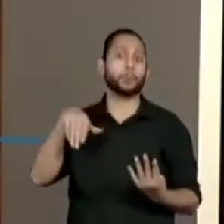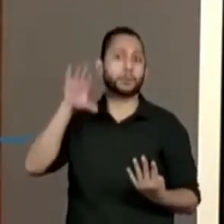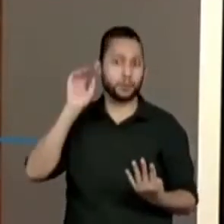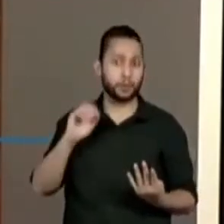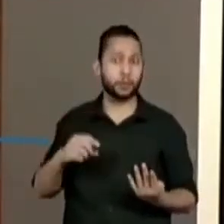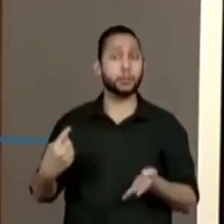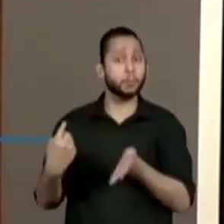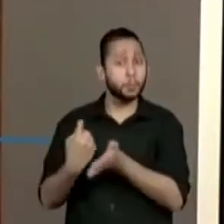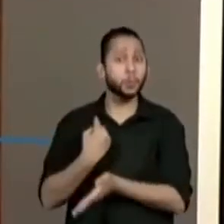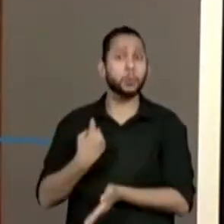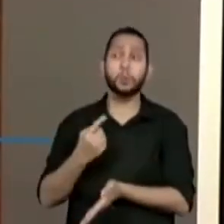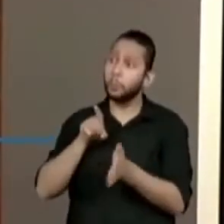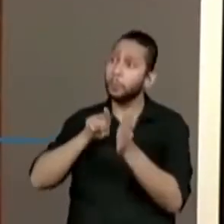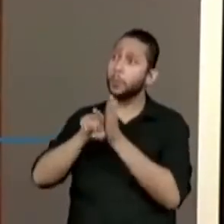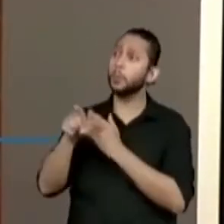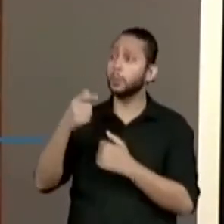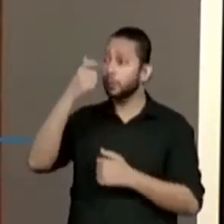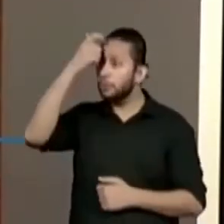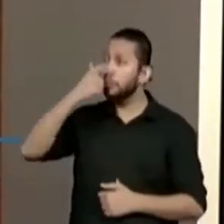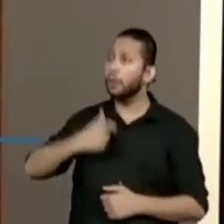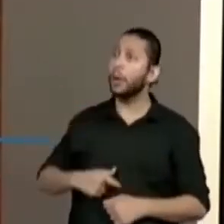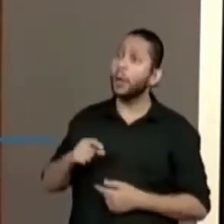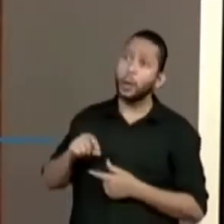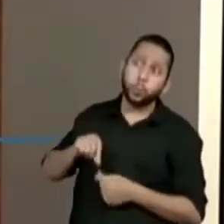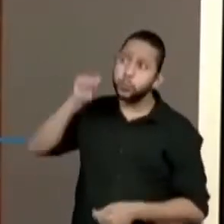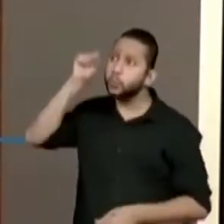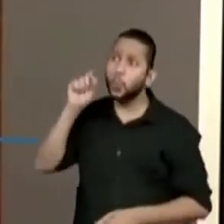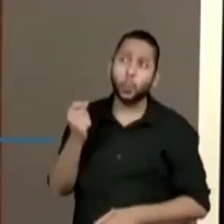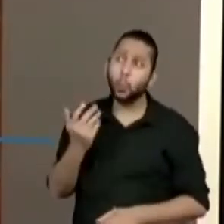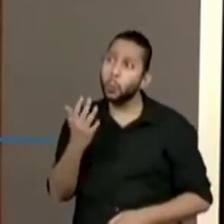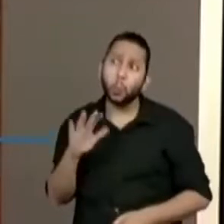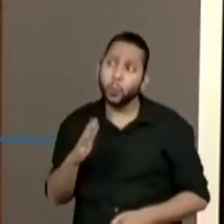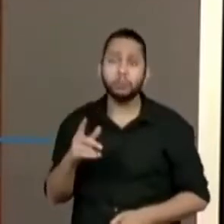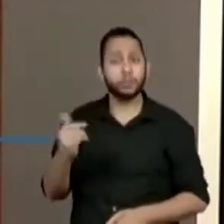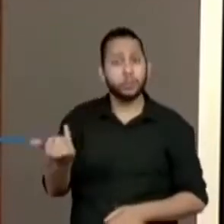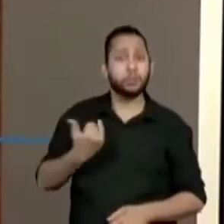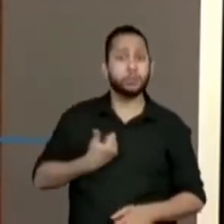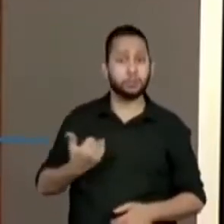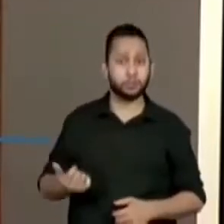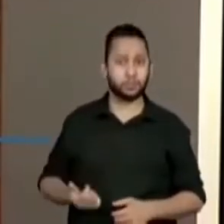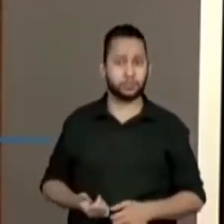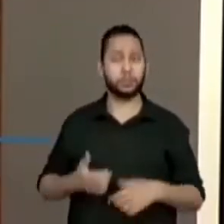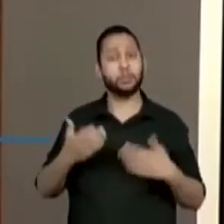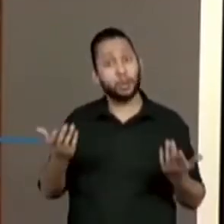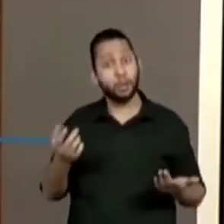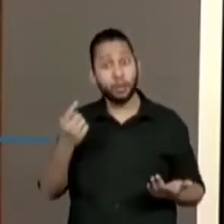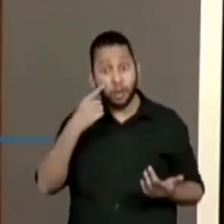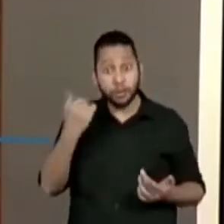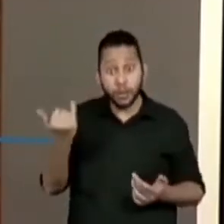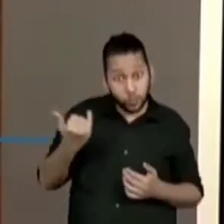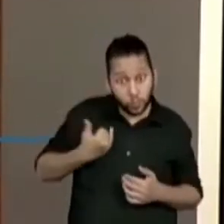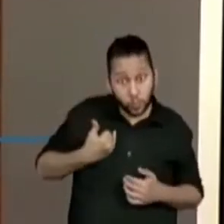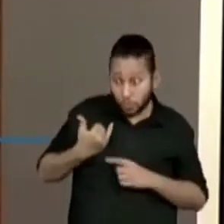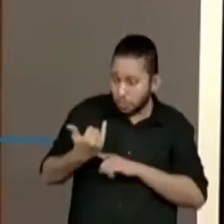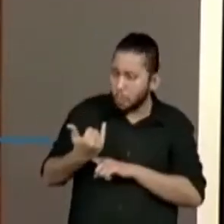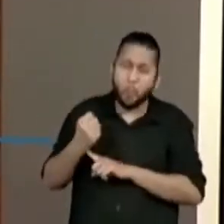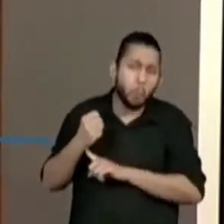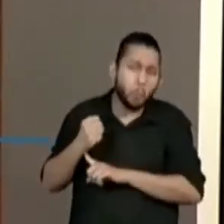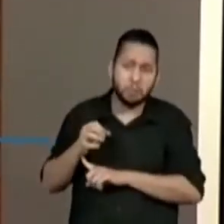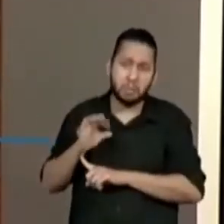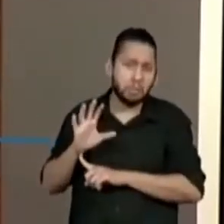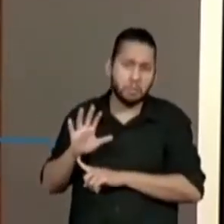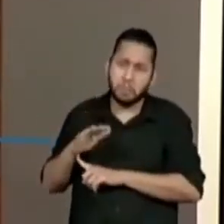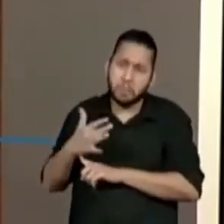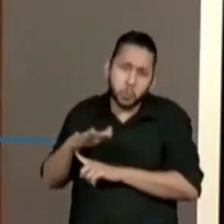minha altura? Pergunta para eles, certo? E aí você vai registrar o estimado nessa questão, tá? Que é a